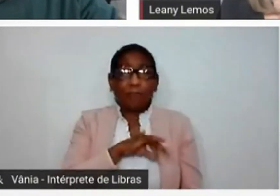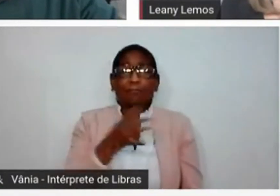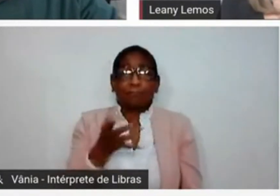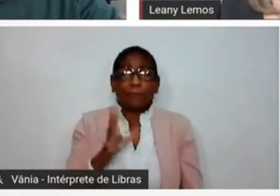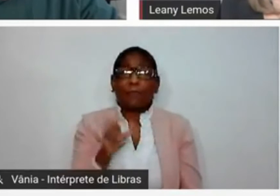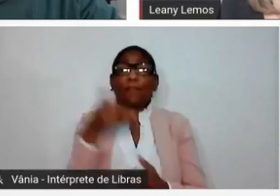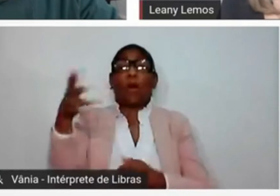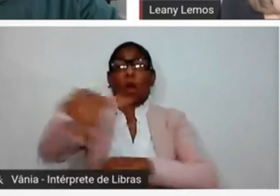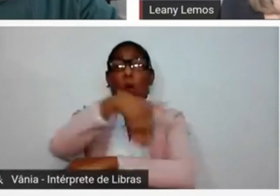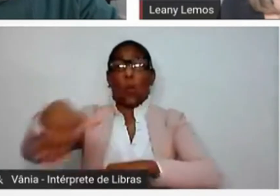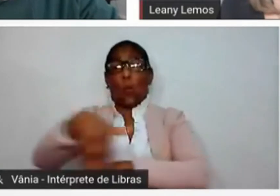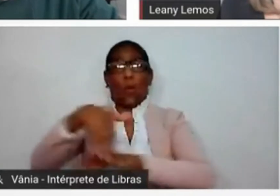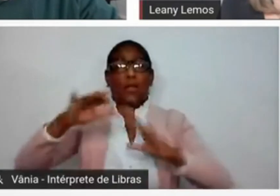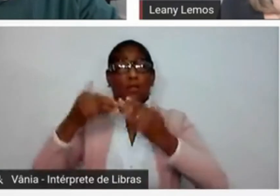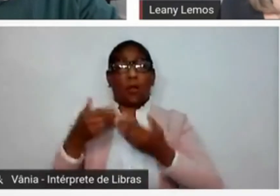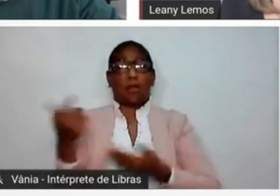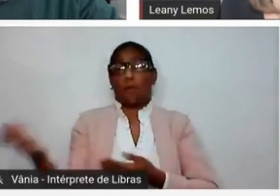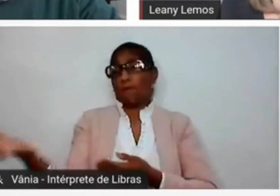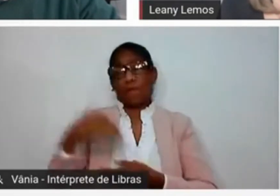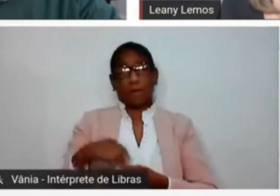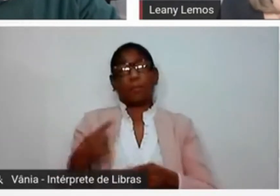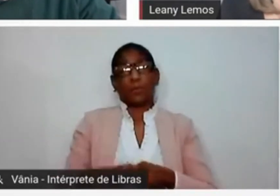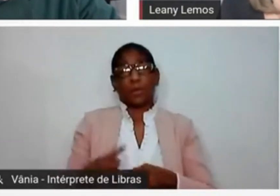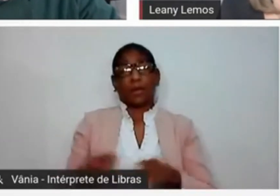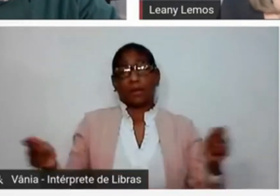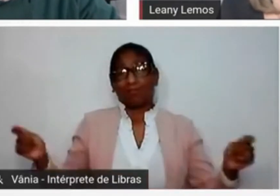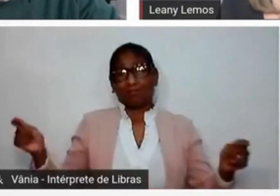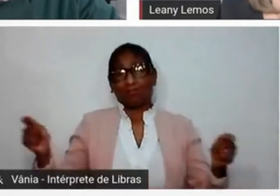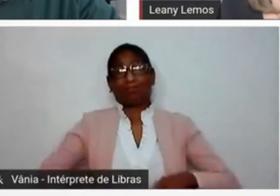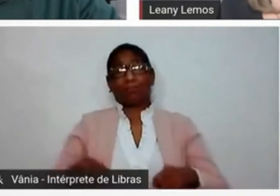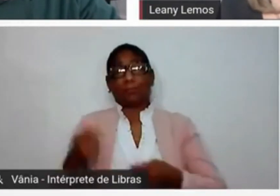escolas nos próximos anos por falta de capacidade